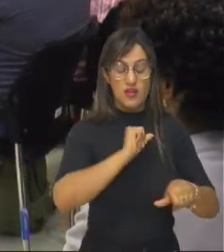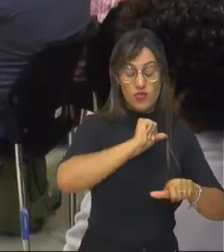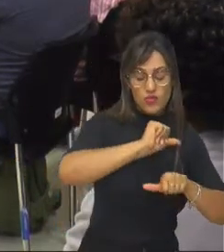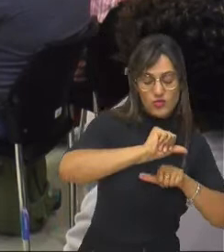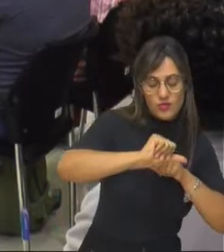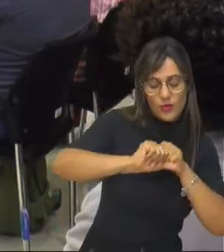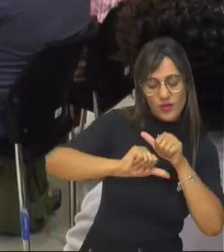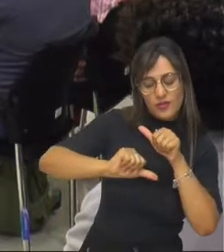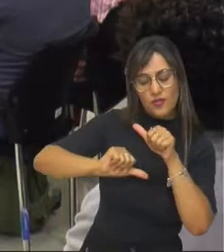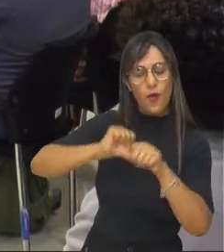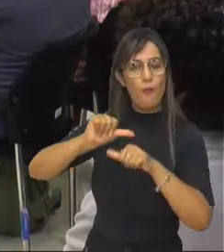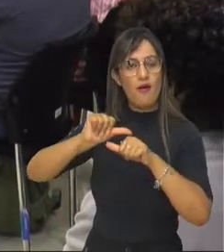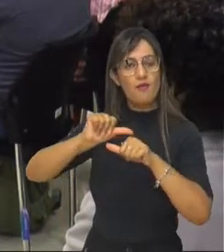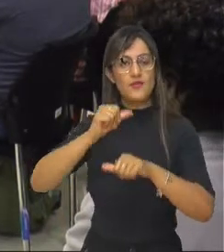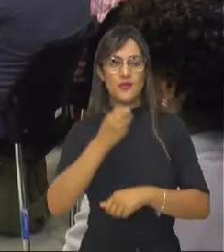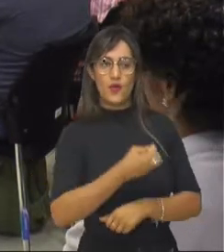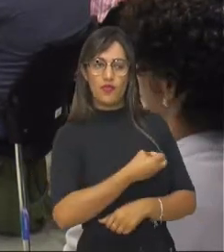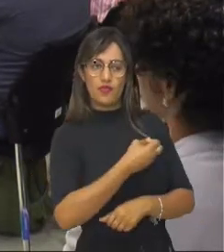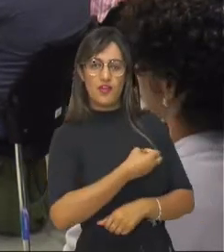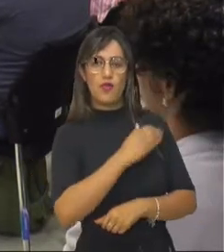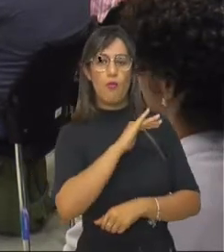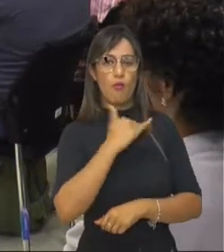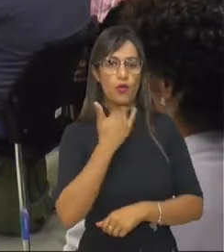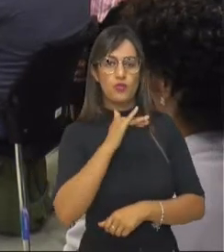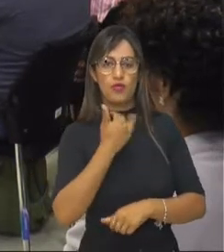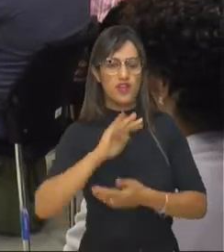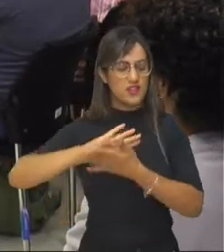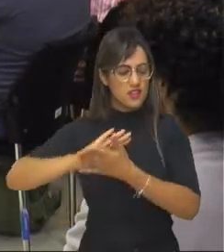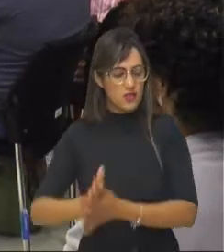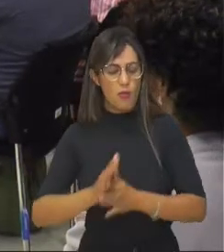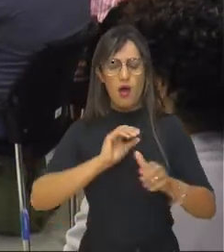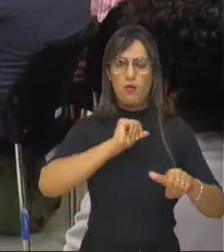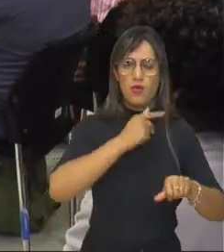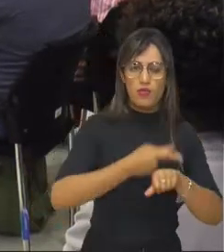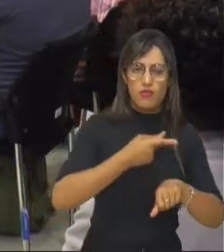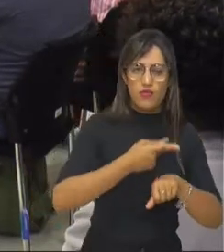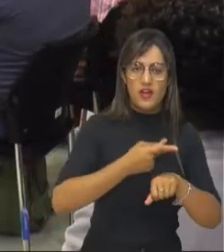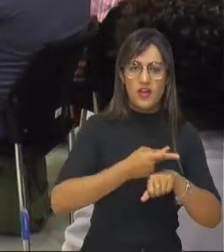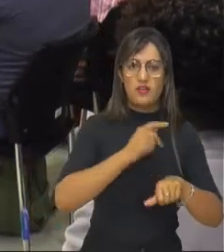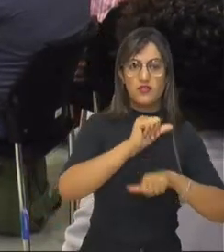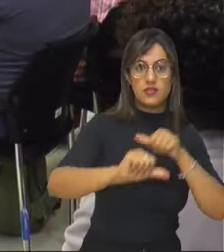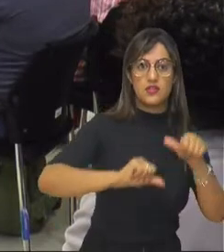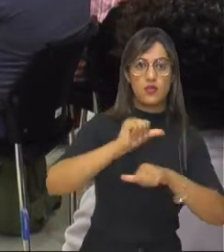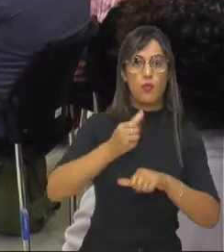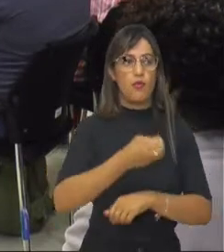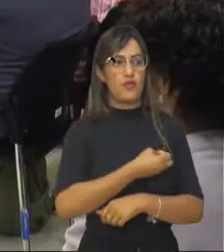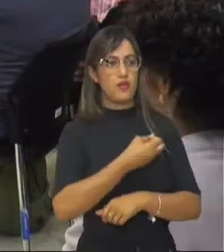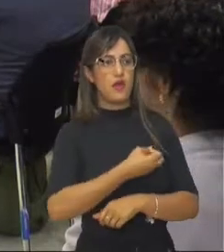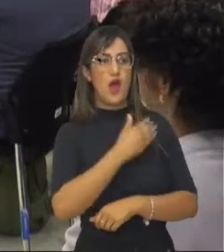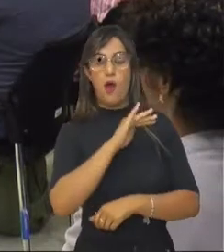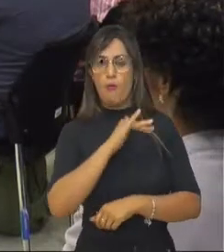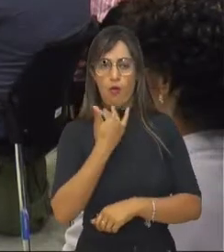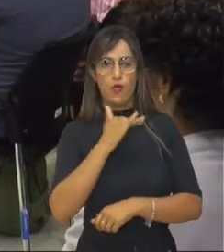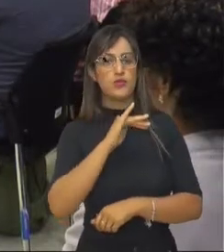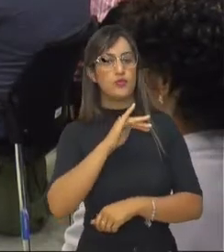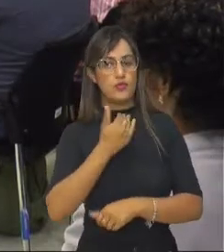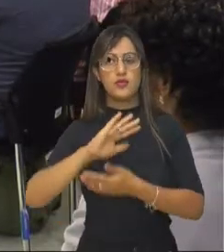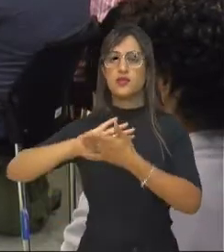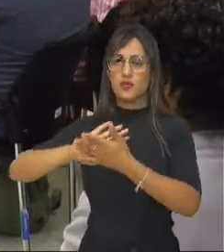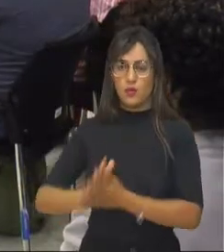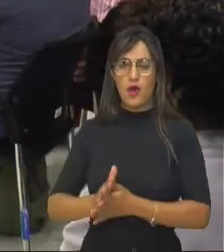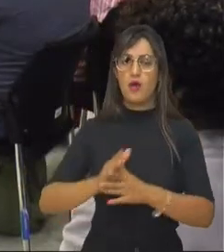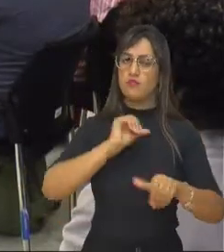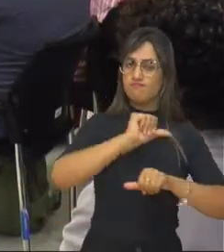tornamos vivos. Morto, morrido, desfeito, feito vidro, nos tornamos vivos. Morto, morrido, desfeito, feito vidro,